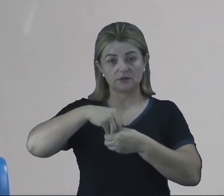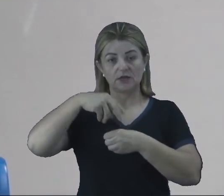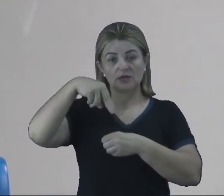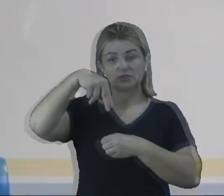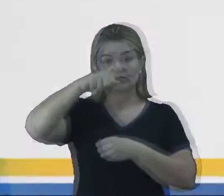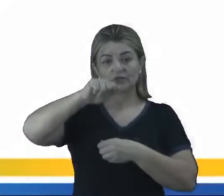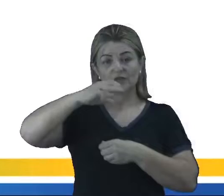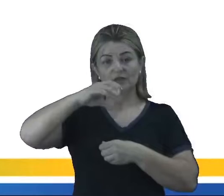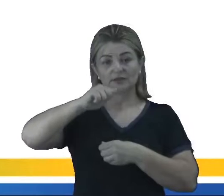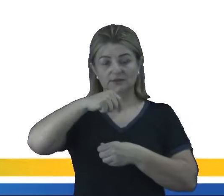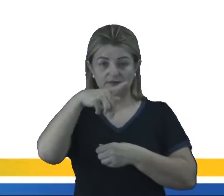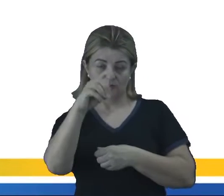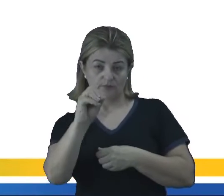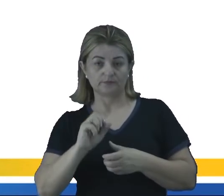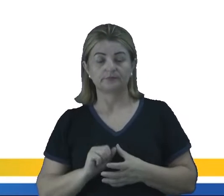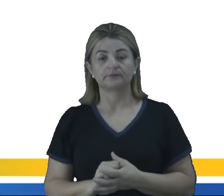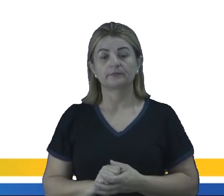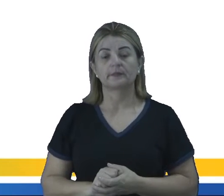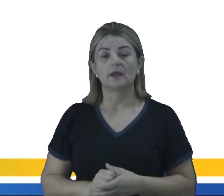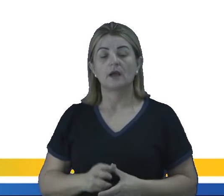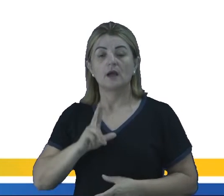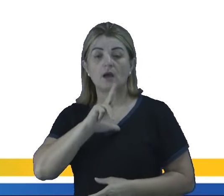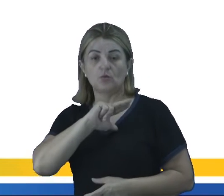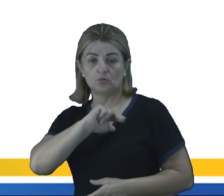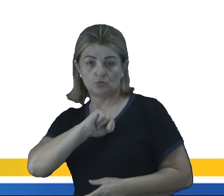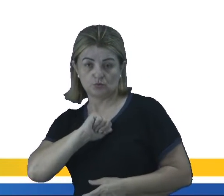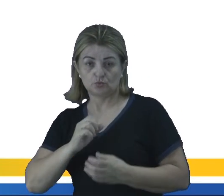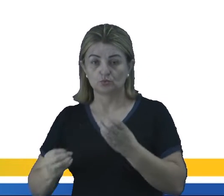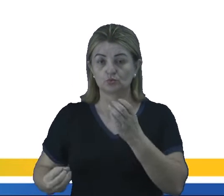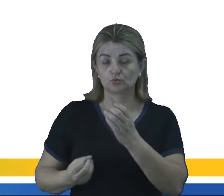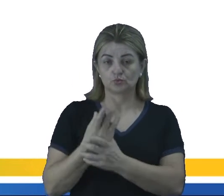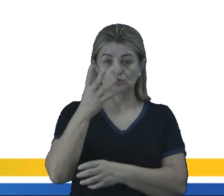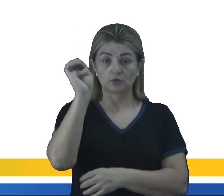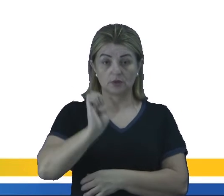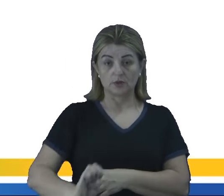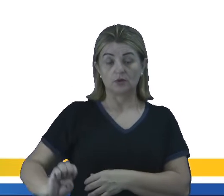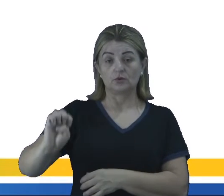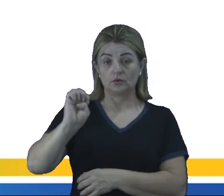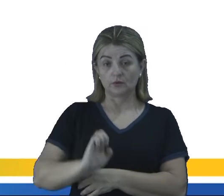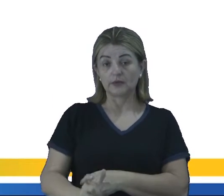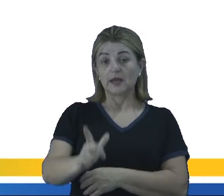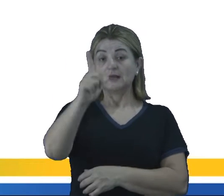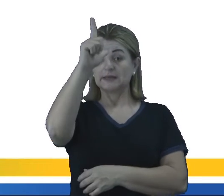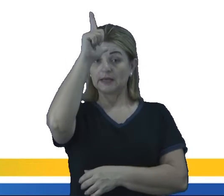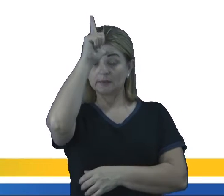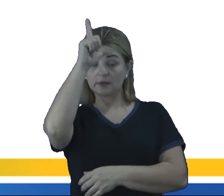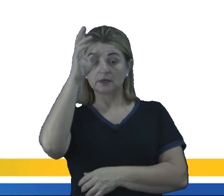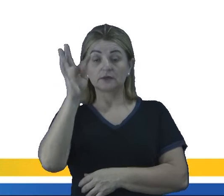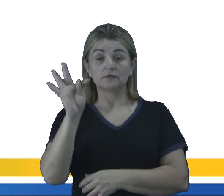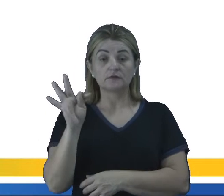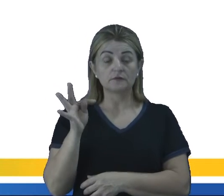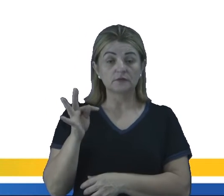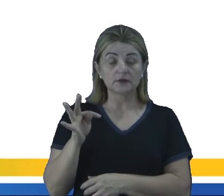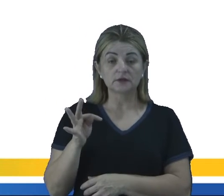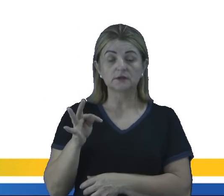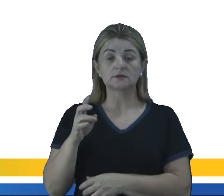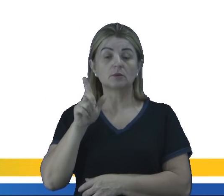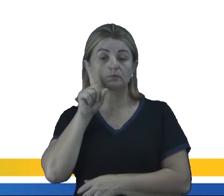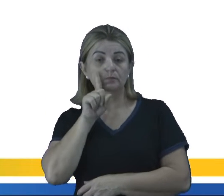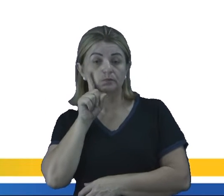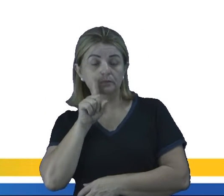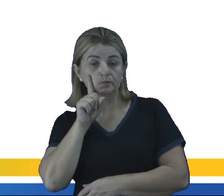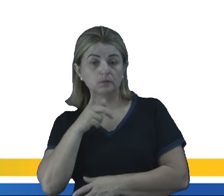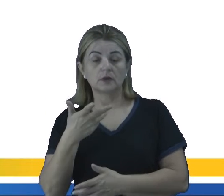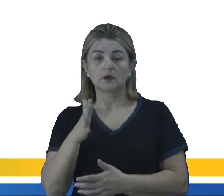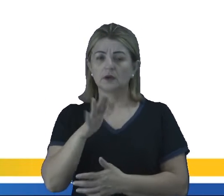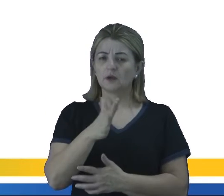lá. Primeiro, conteúdo. Segundo, resolver questões. Questões como essas são facilmente encontradas.